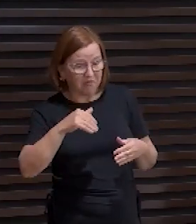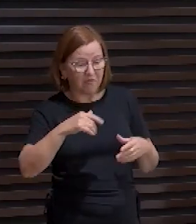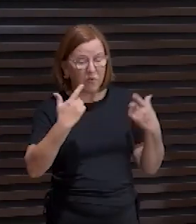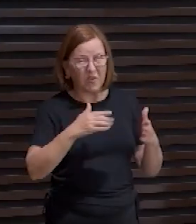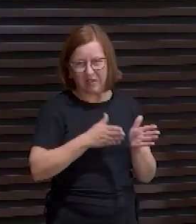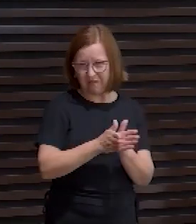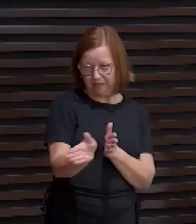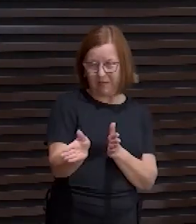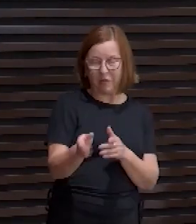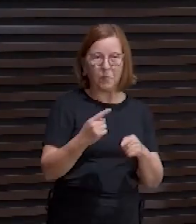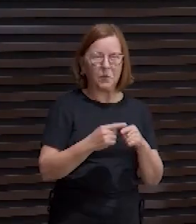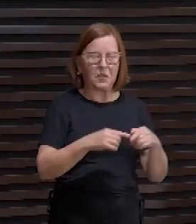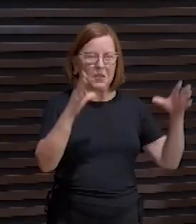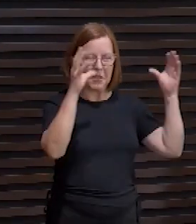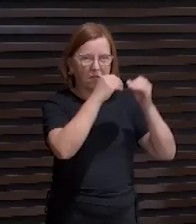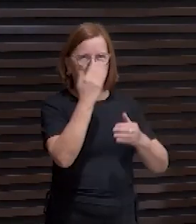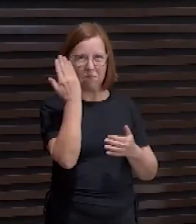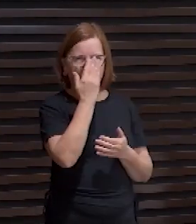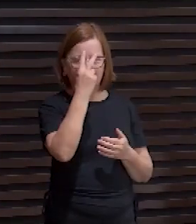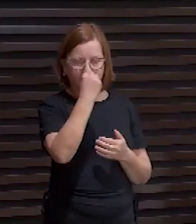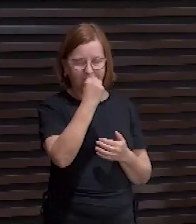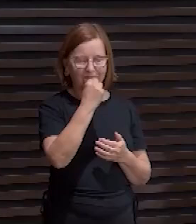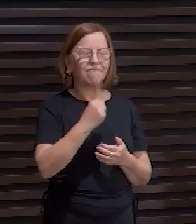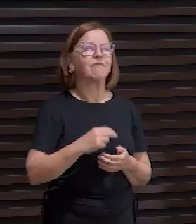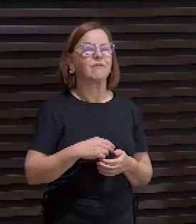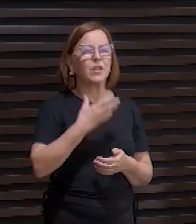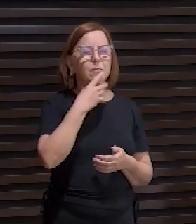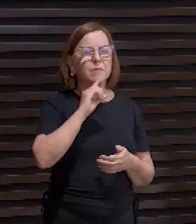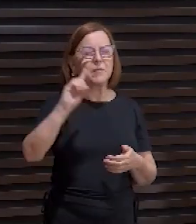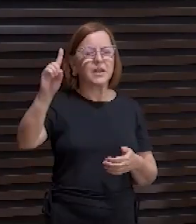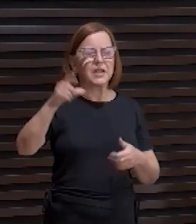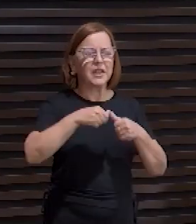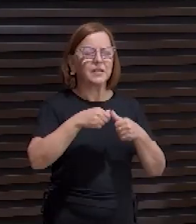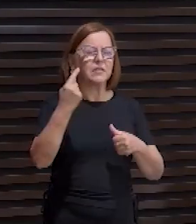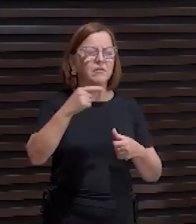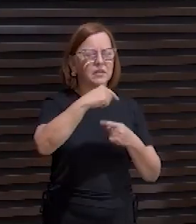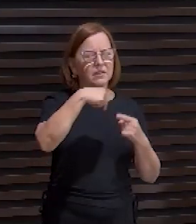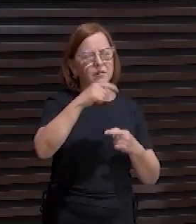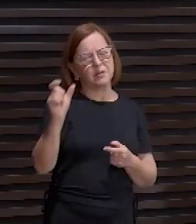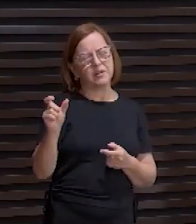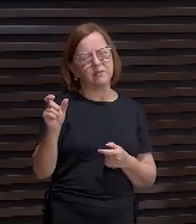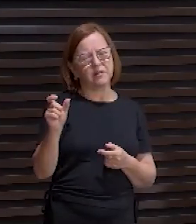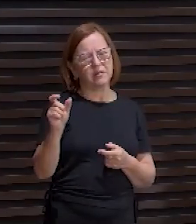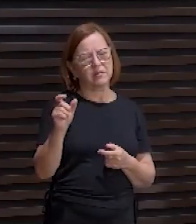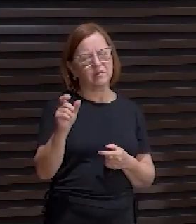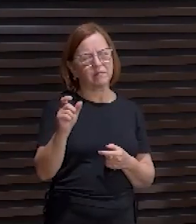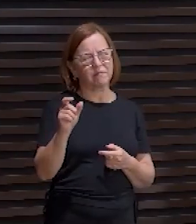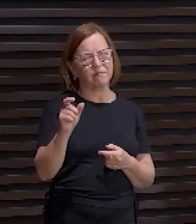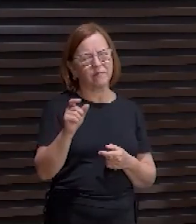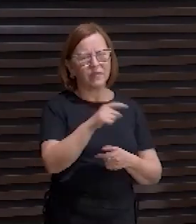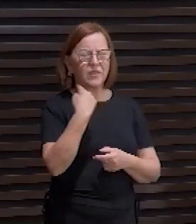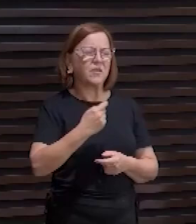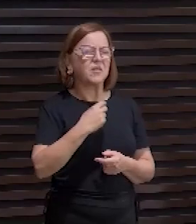trevas lhe cegaram os olhos. Pai, essa é a sua santa palavra. Nós não temos condições, pela